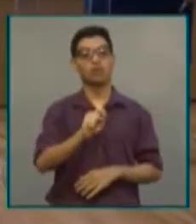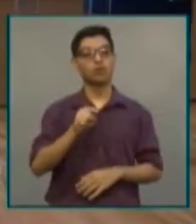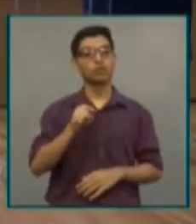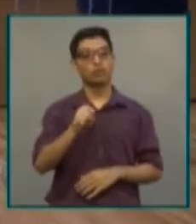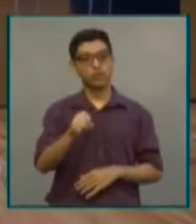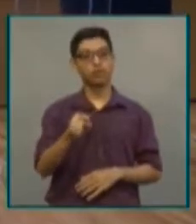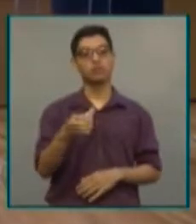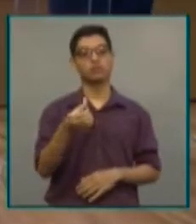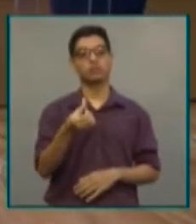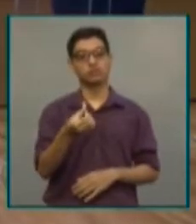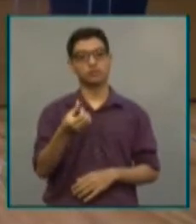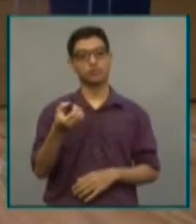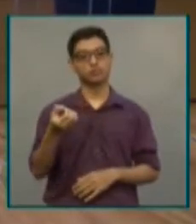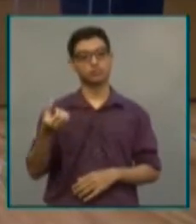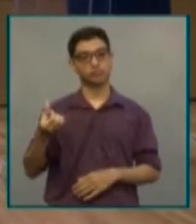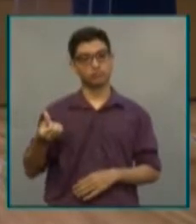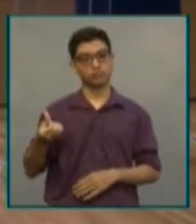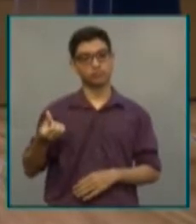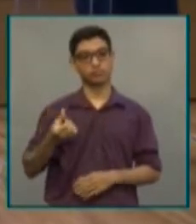Não, tem